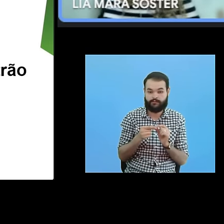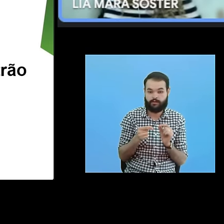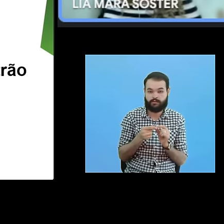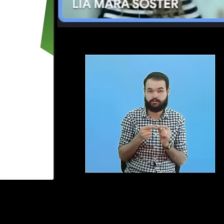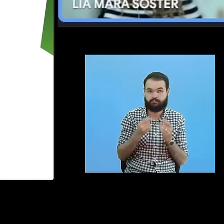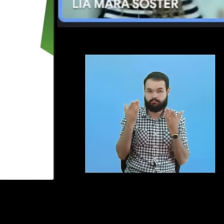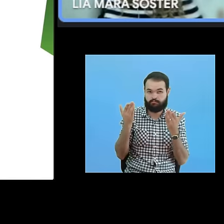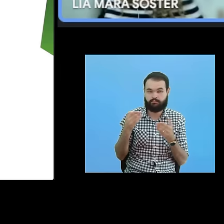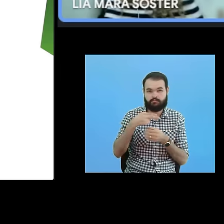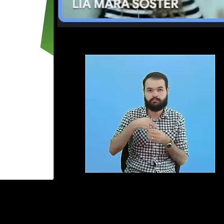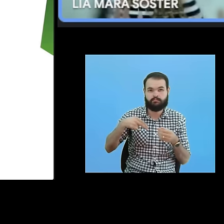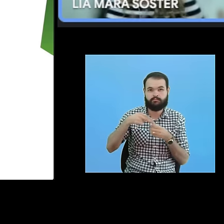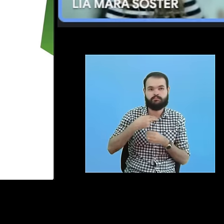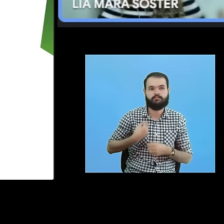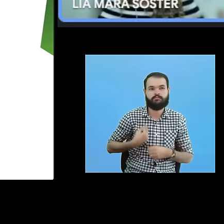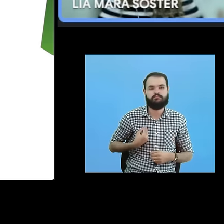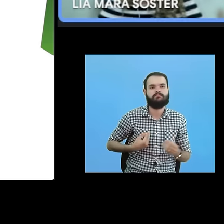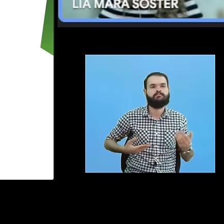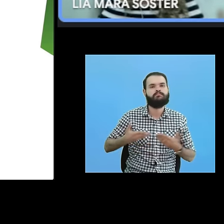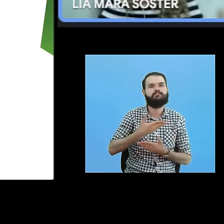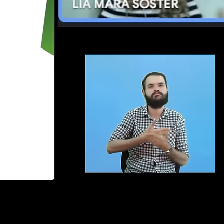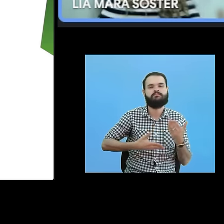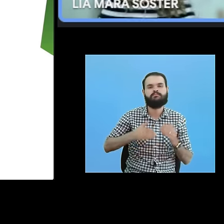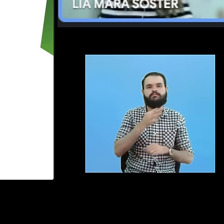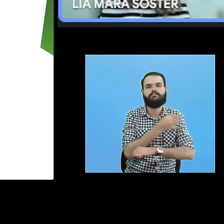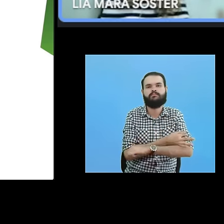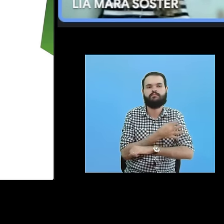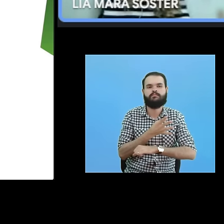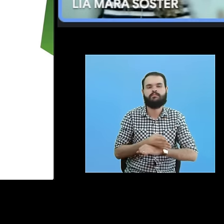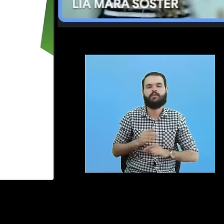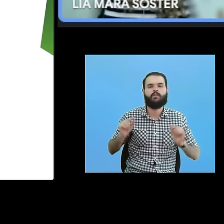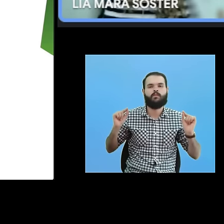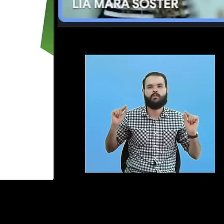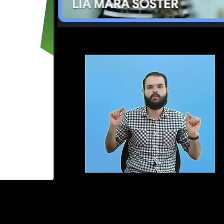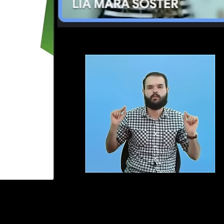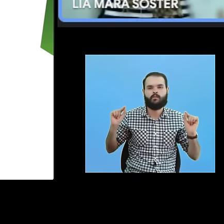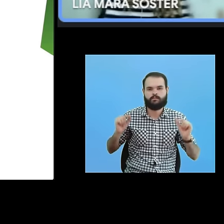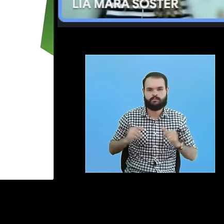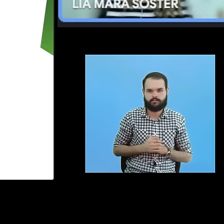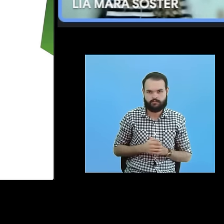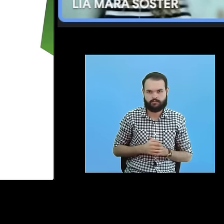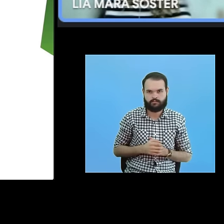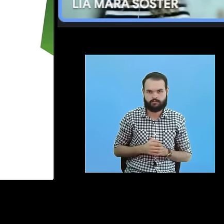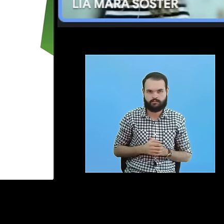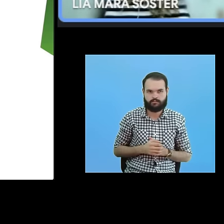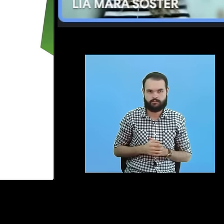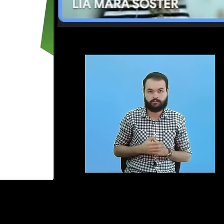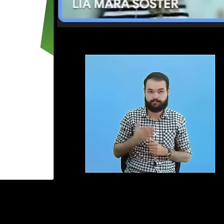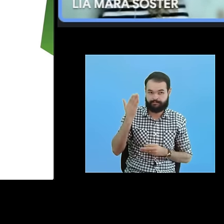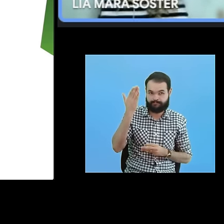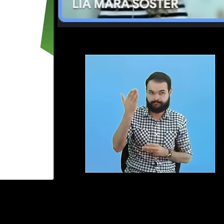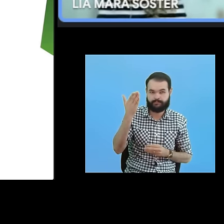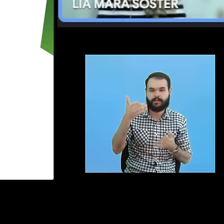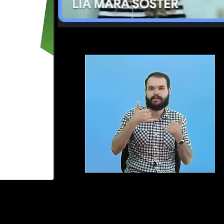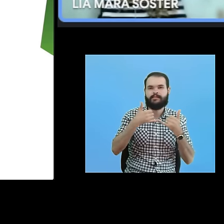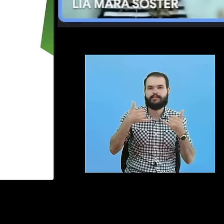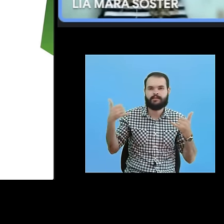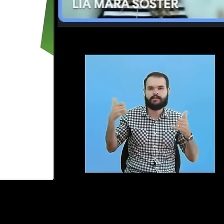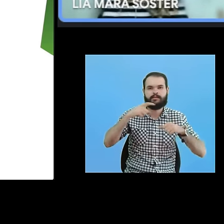aqui com o Núcleo de Convivência de Francisco Beltrão? Eu trago um pouquinho, então, dessa linha do